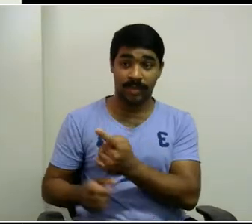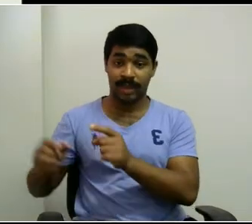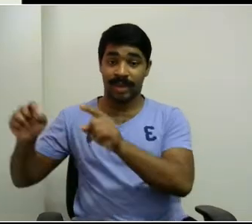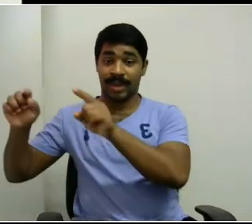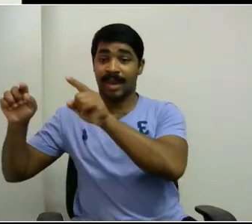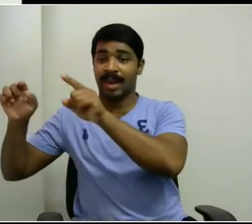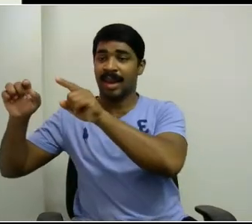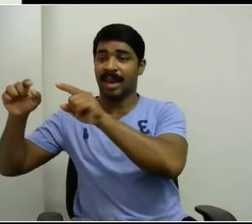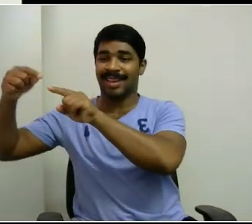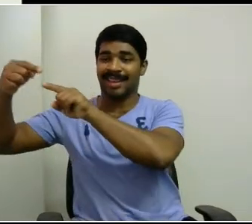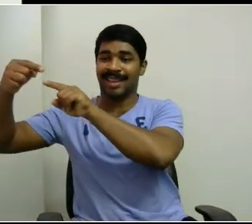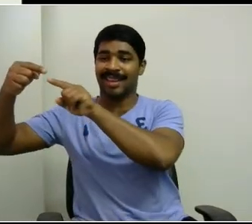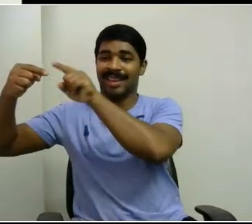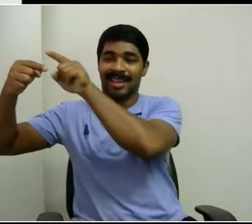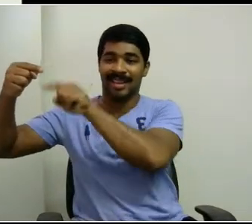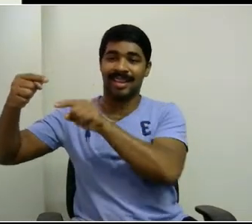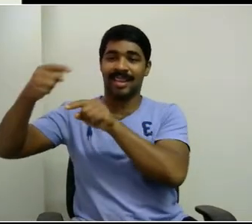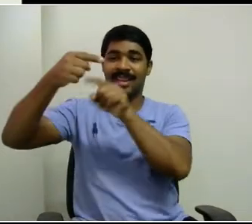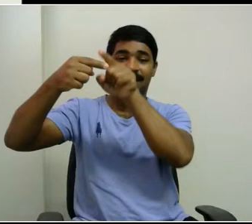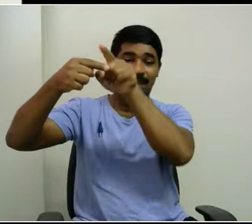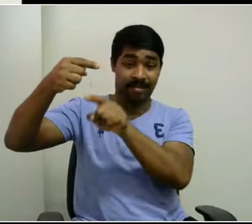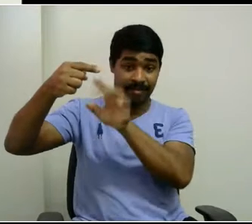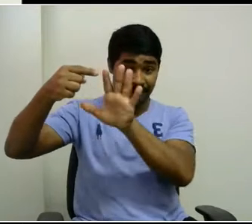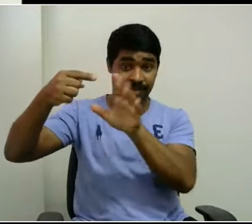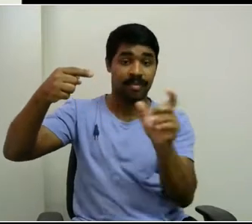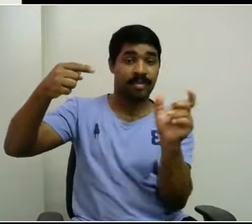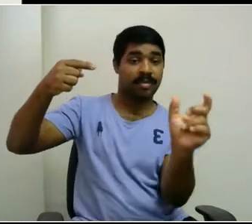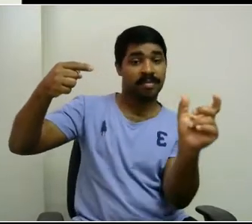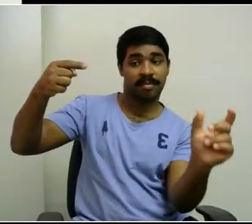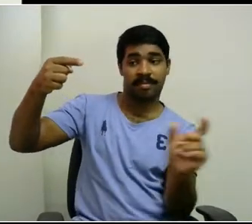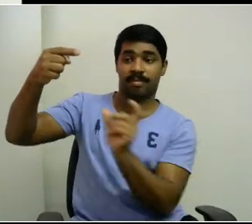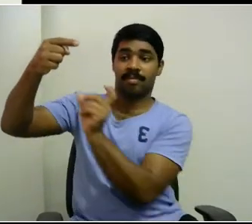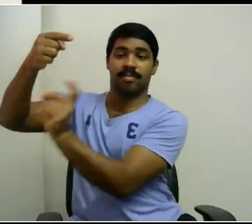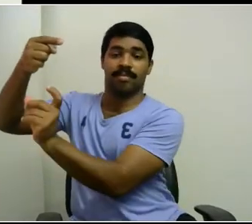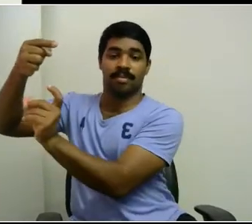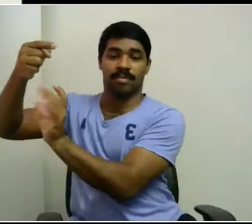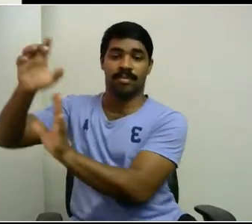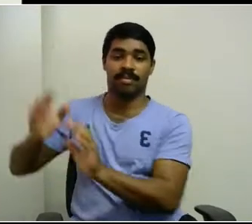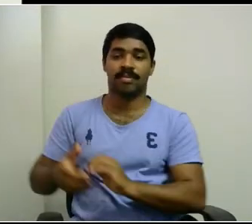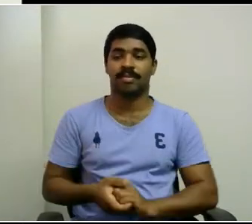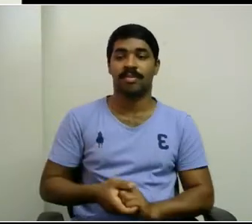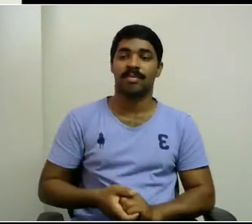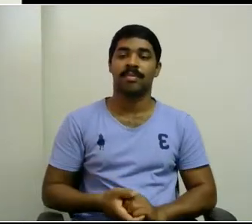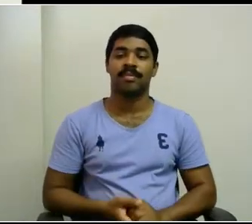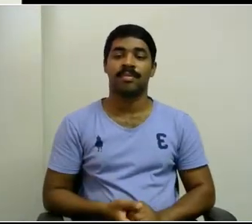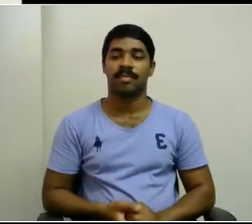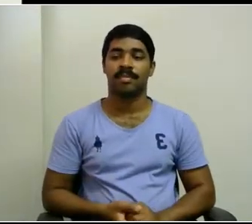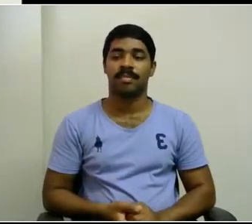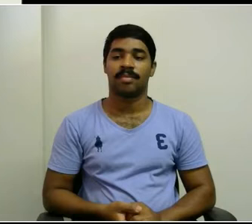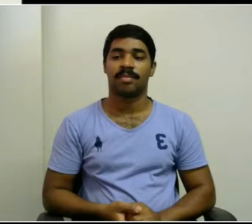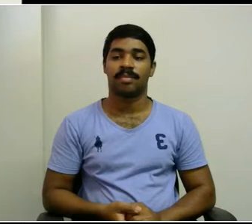verdade, esse resultado aqui, ele é menos 3, menos x menos